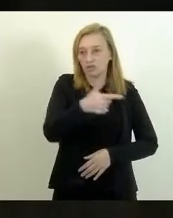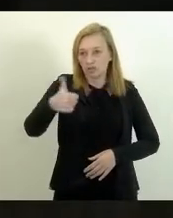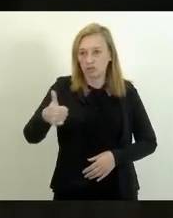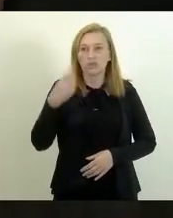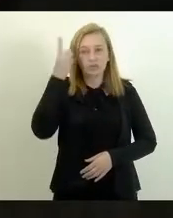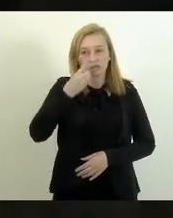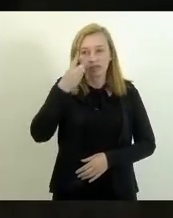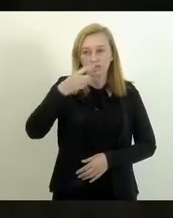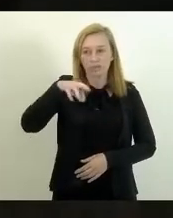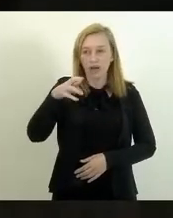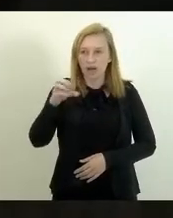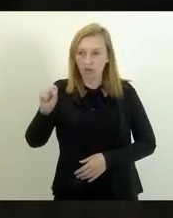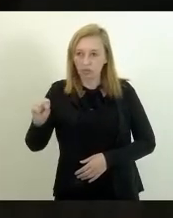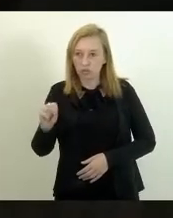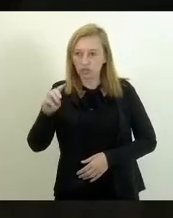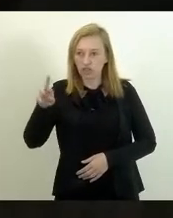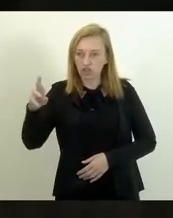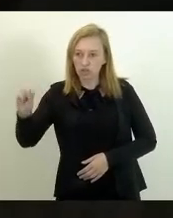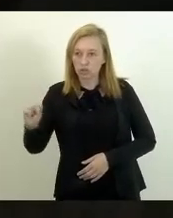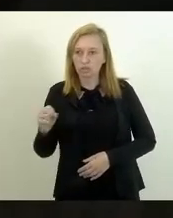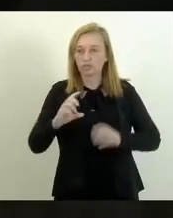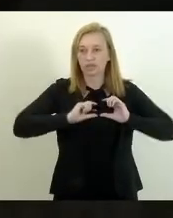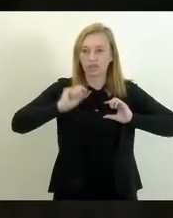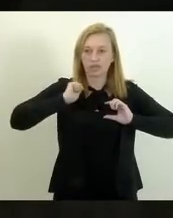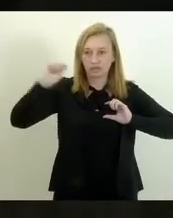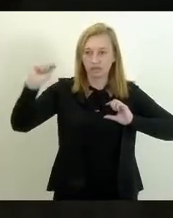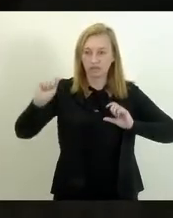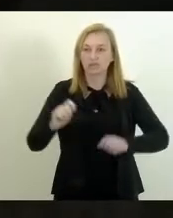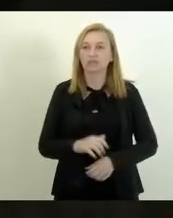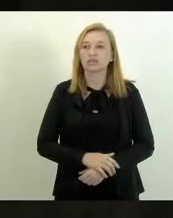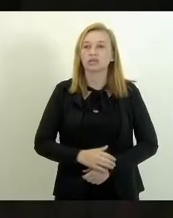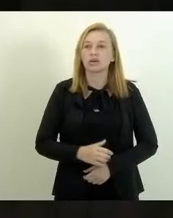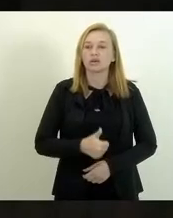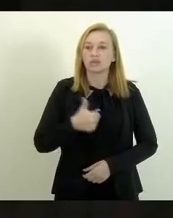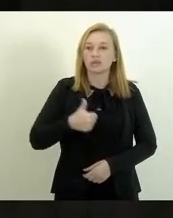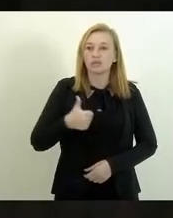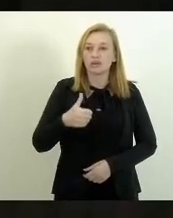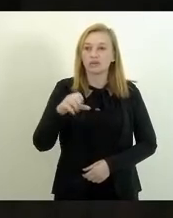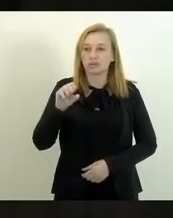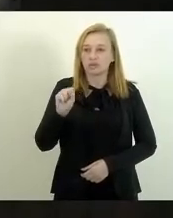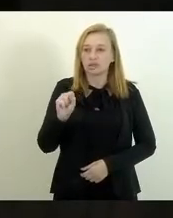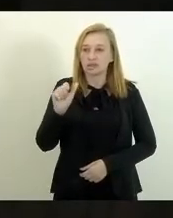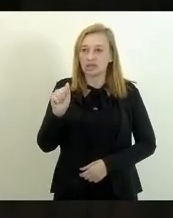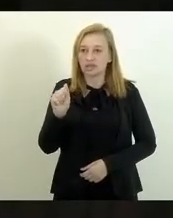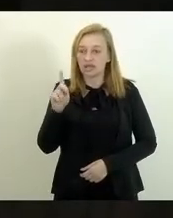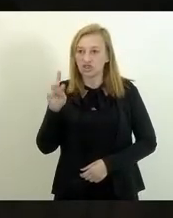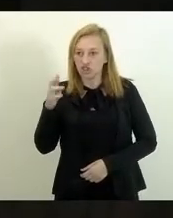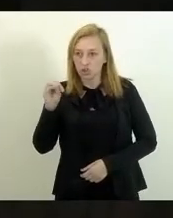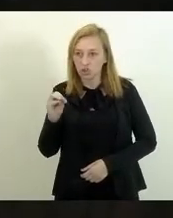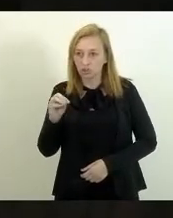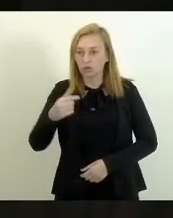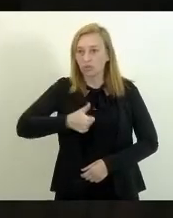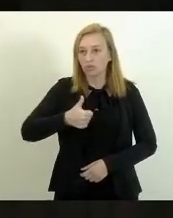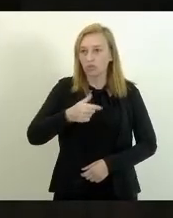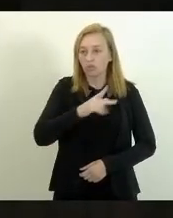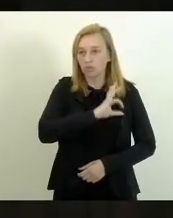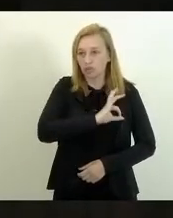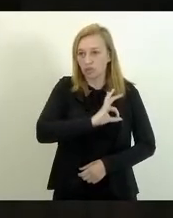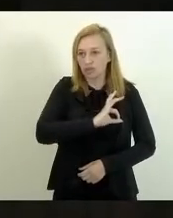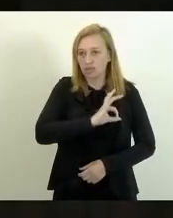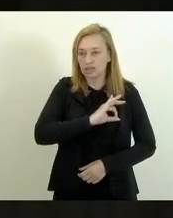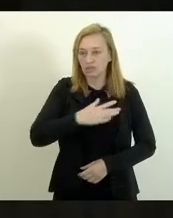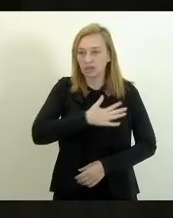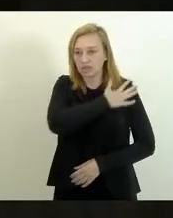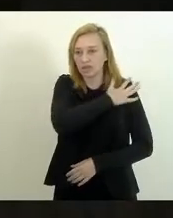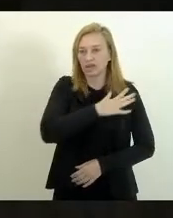deputado Marcos Vinícius. Concede medalha Tiradentes respectivo diploma ao primeiro sargento da Polícia Militar do Estado do Rio de Janeiro, Jair Costa.